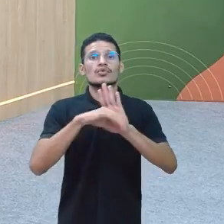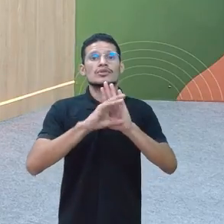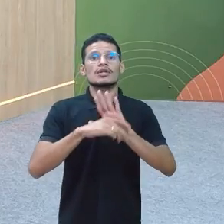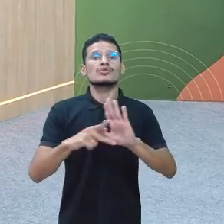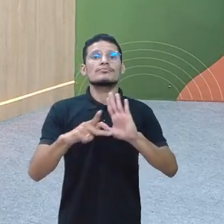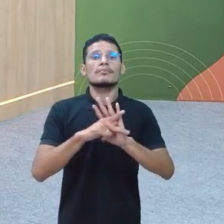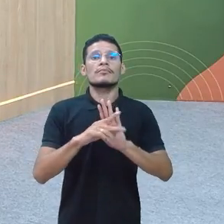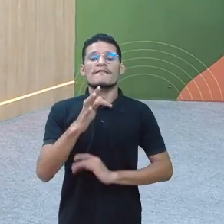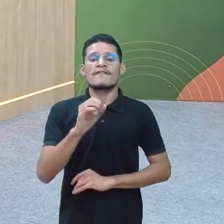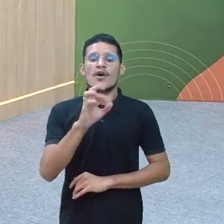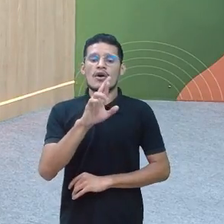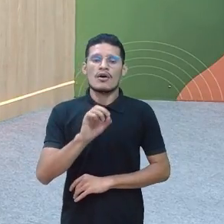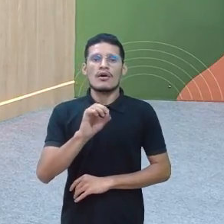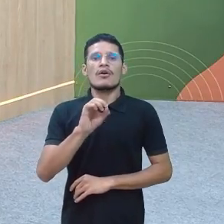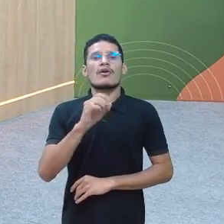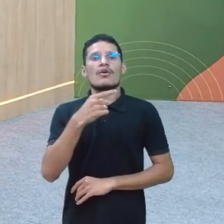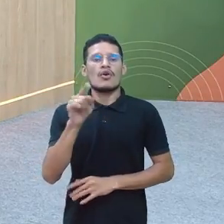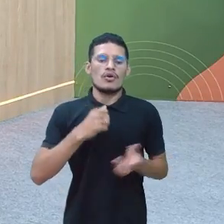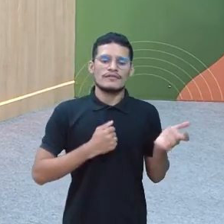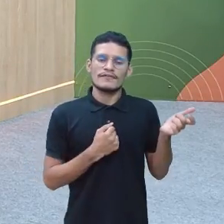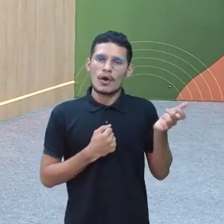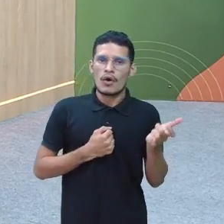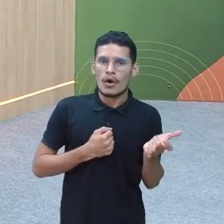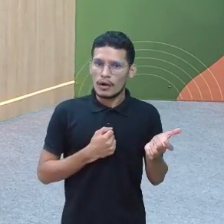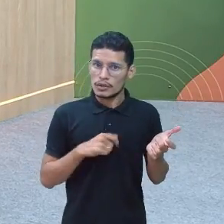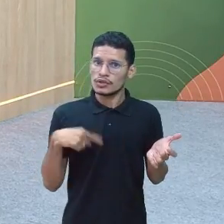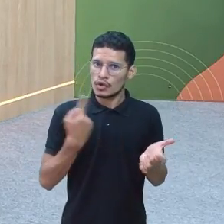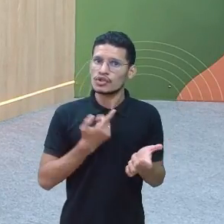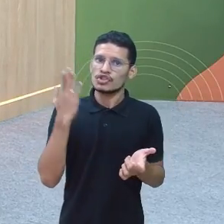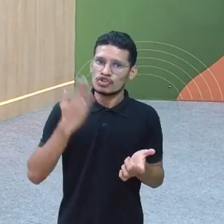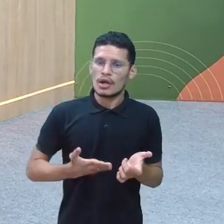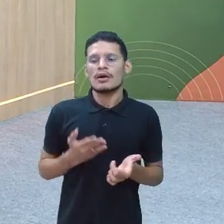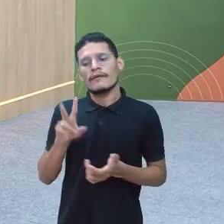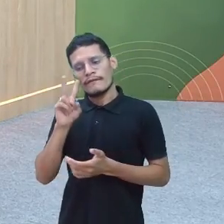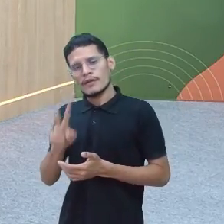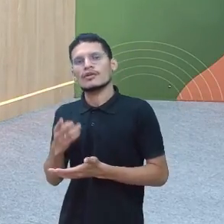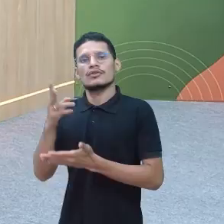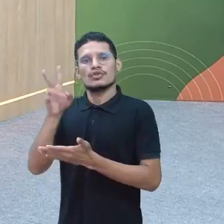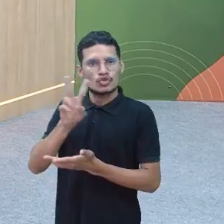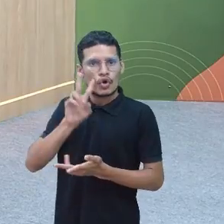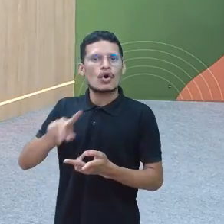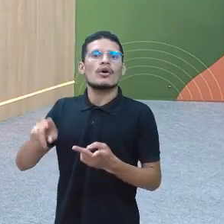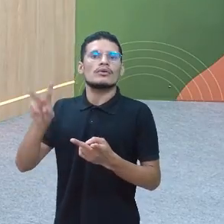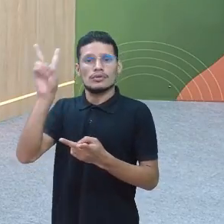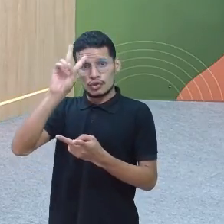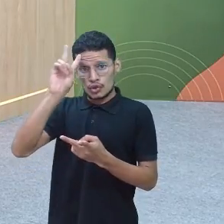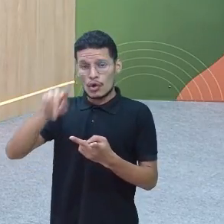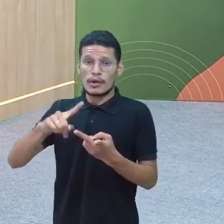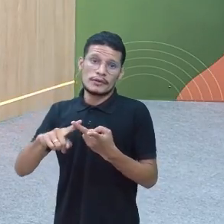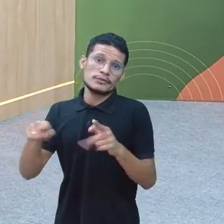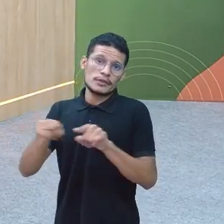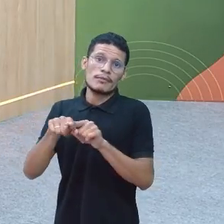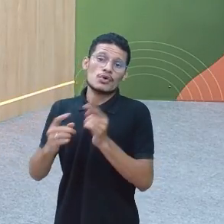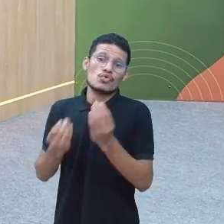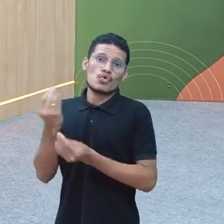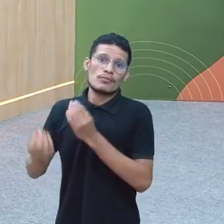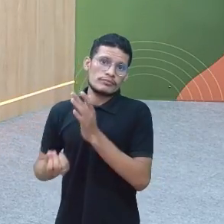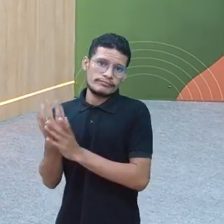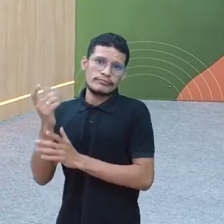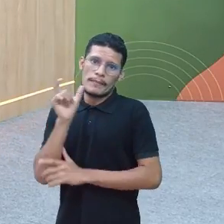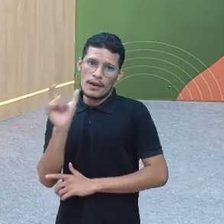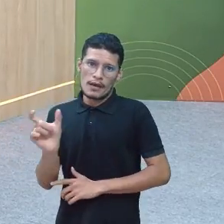Conceituando forró, né? A gente já viu a história e a origem da palavra, agora a gente vai conceituar. O forró é